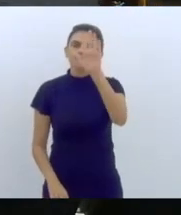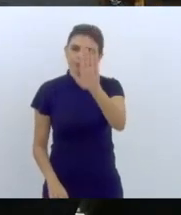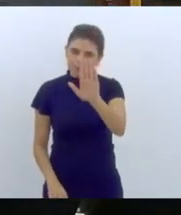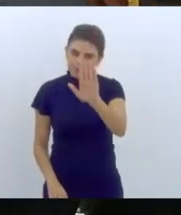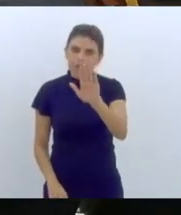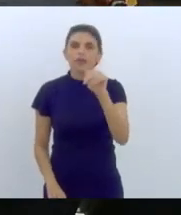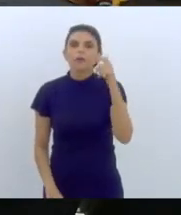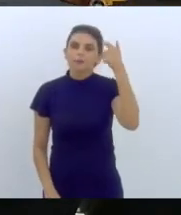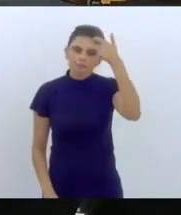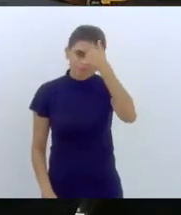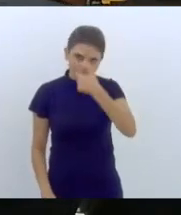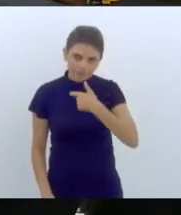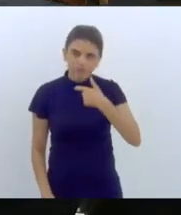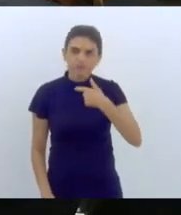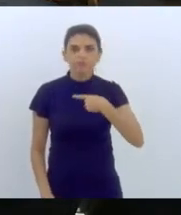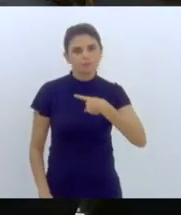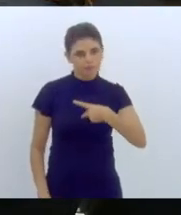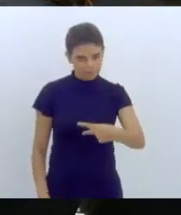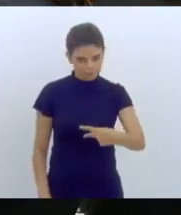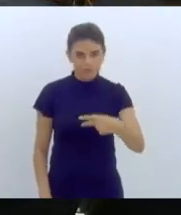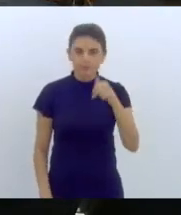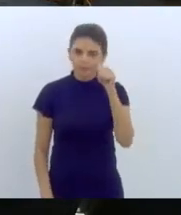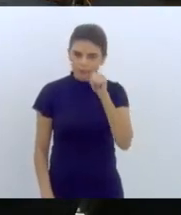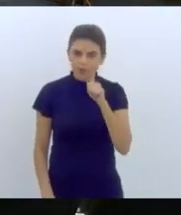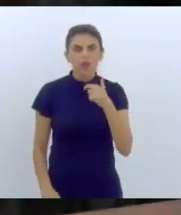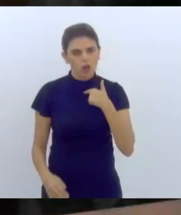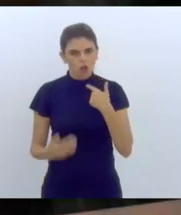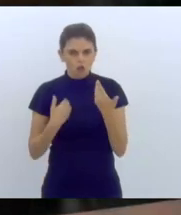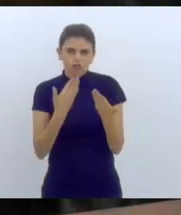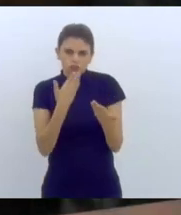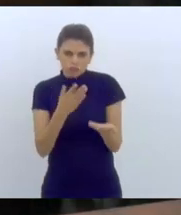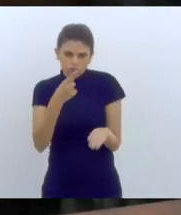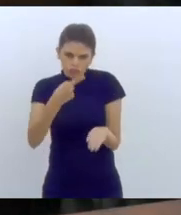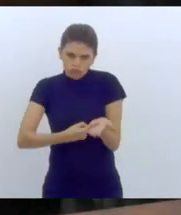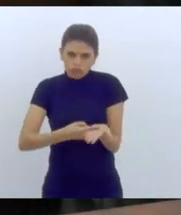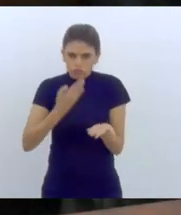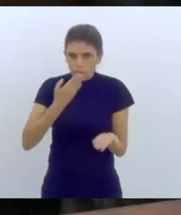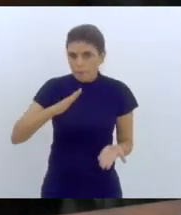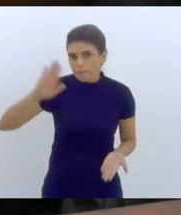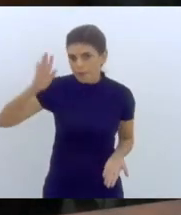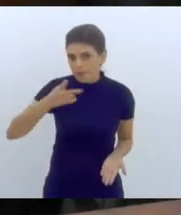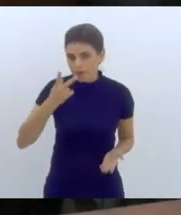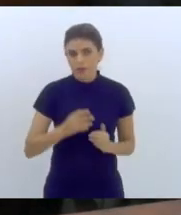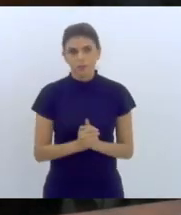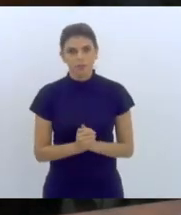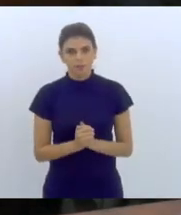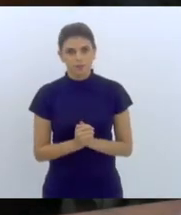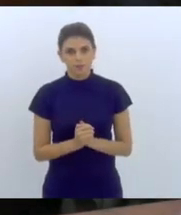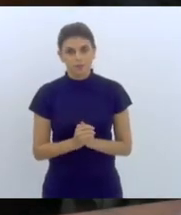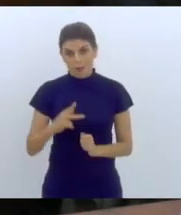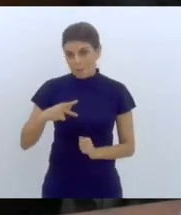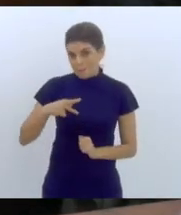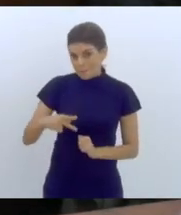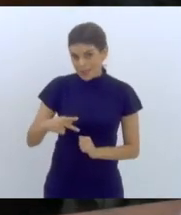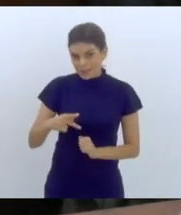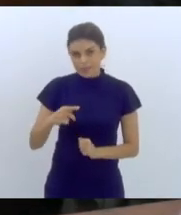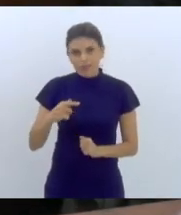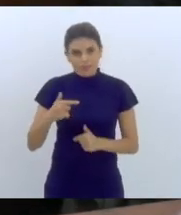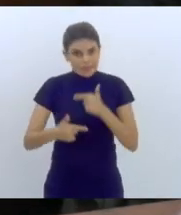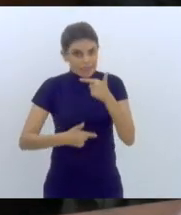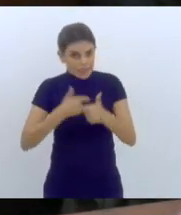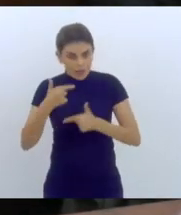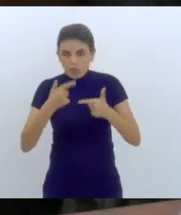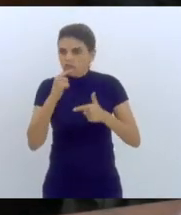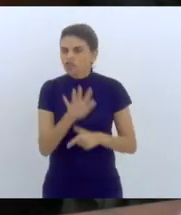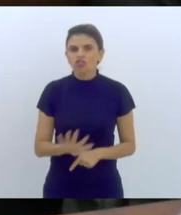apreciadas. Só aí, agora é uma questão de ordem mesmo. Presidente dos trabalhos, a fala não é para a senhora, é